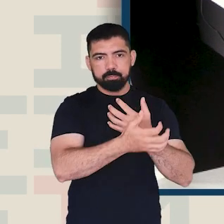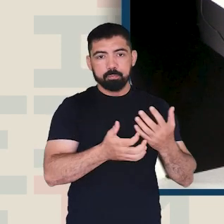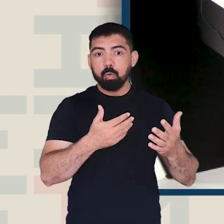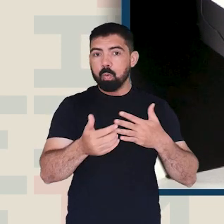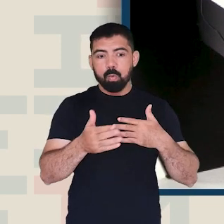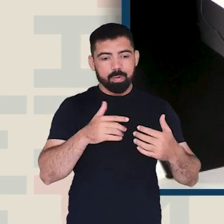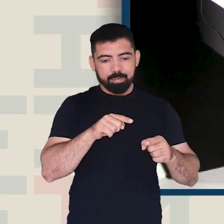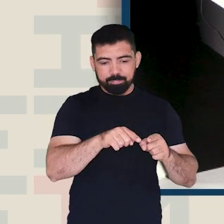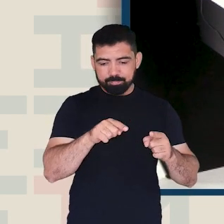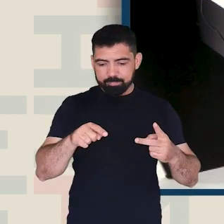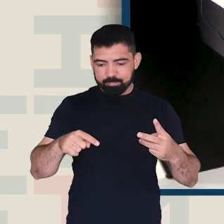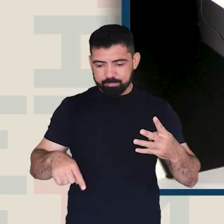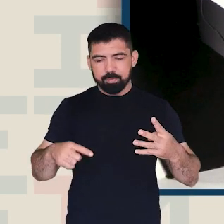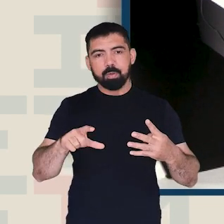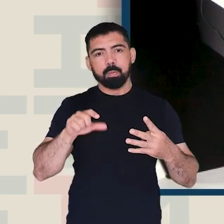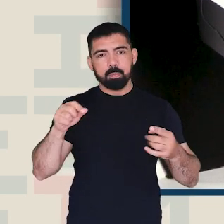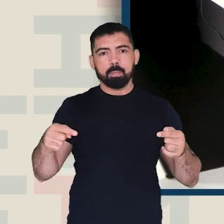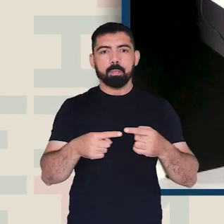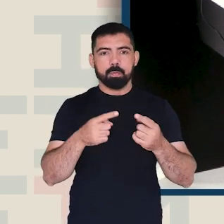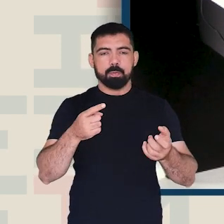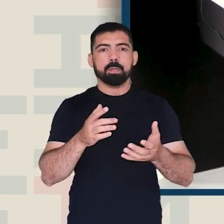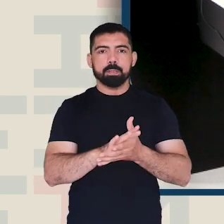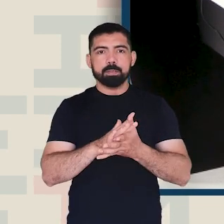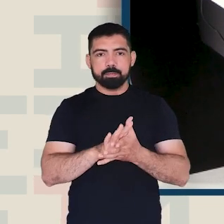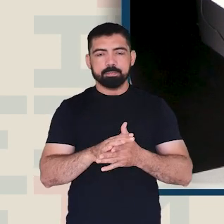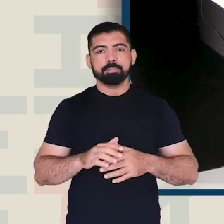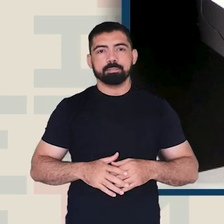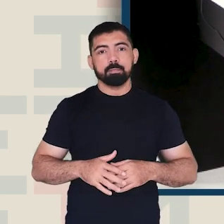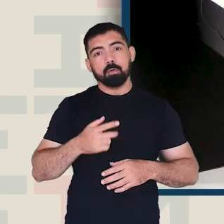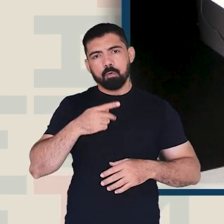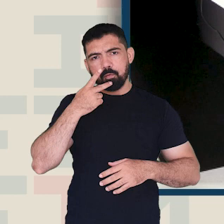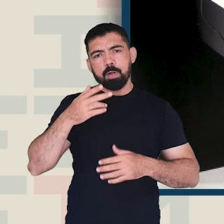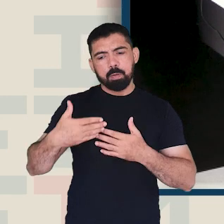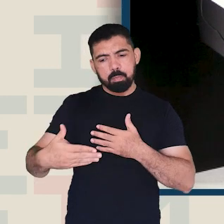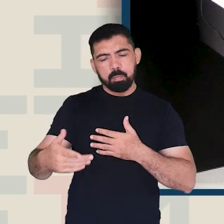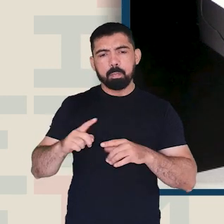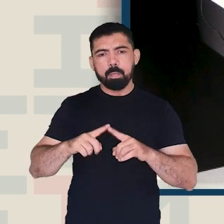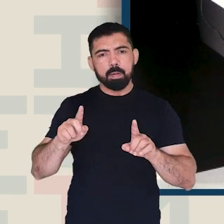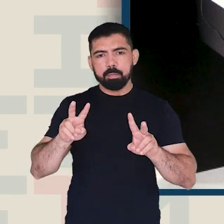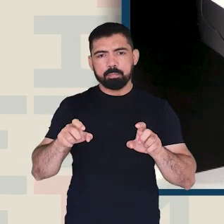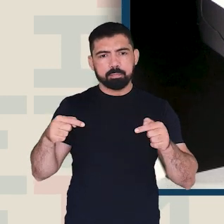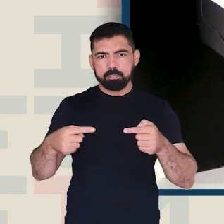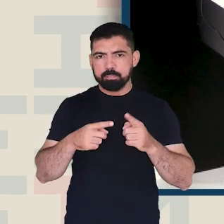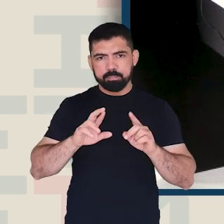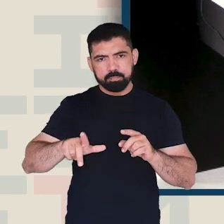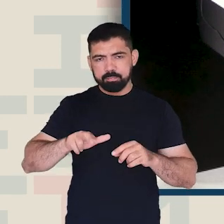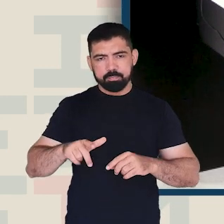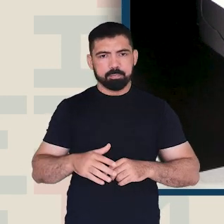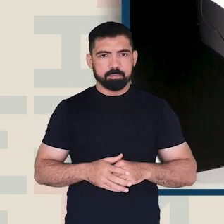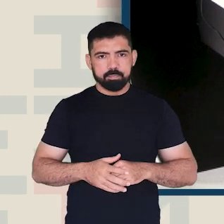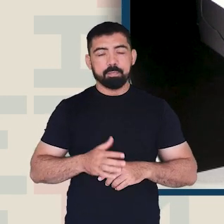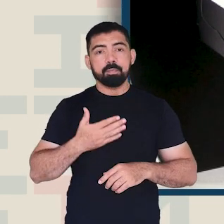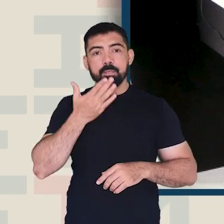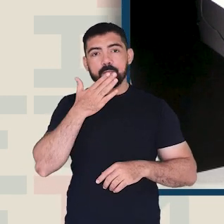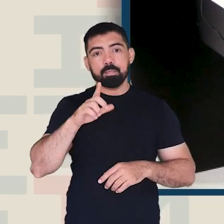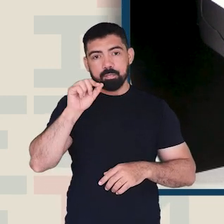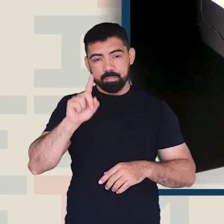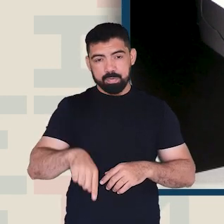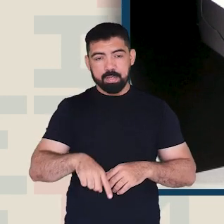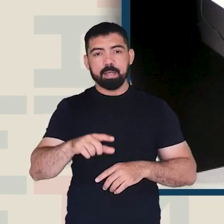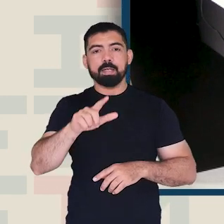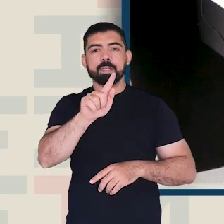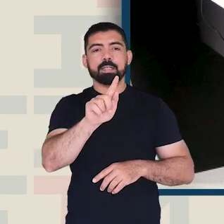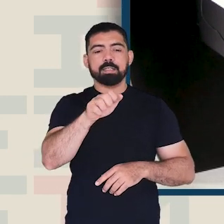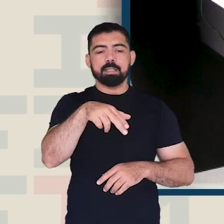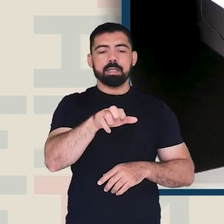aplicaria em um samba. Eu vou falar disso já, ainda não é o assunto. O que eu estou querendo dizer é só que eu prefiro tratar o samba como um gênero musical e não como ritmo